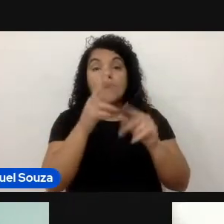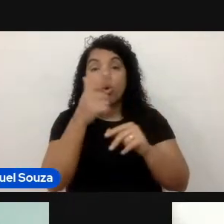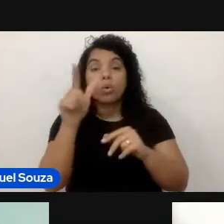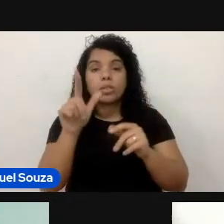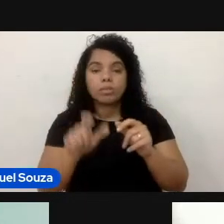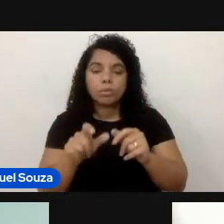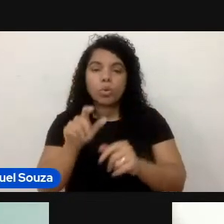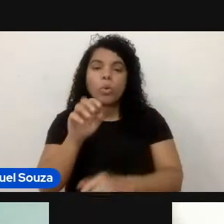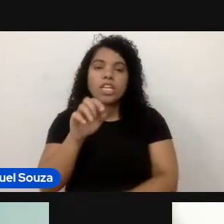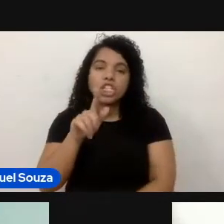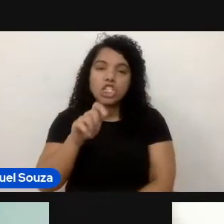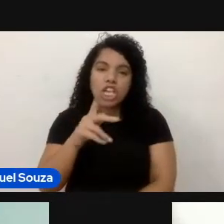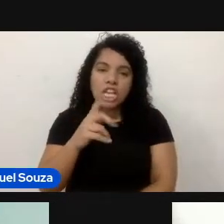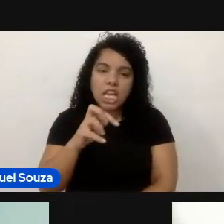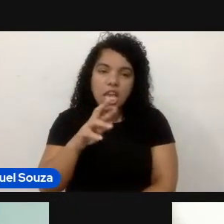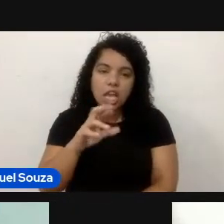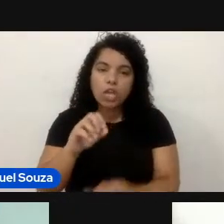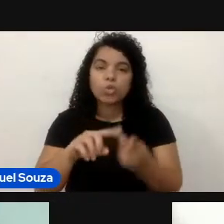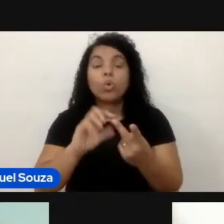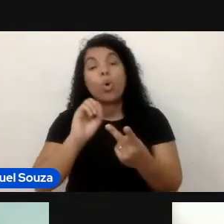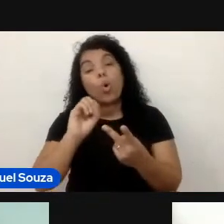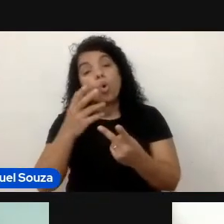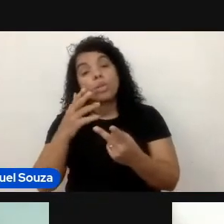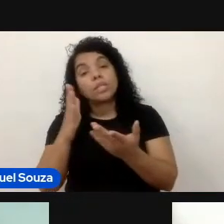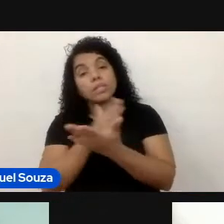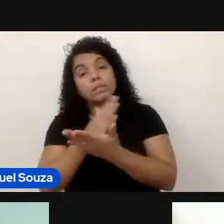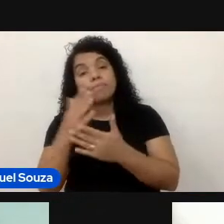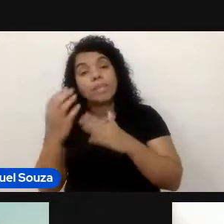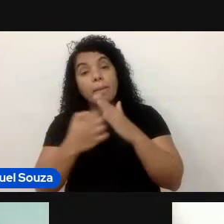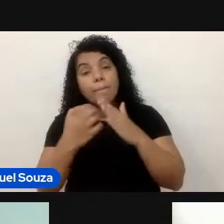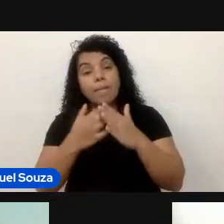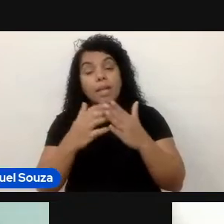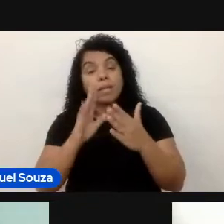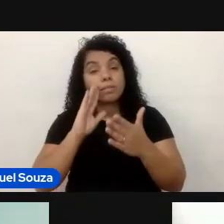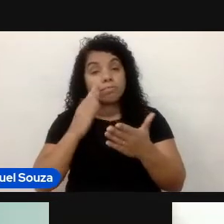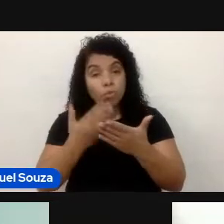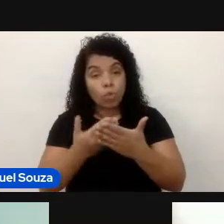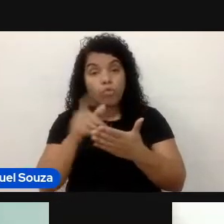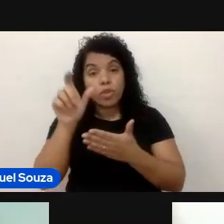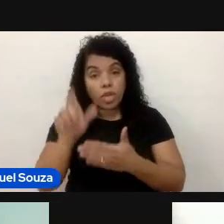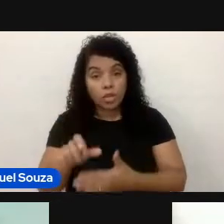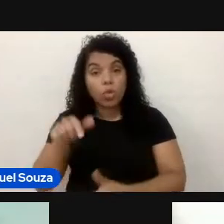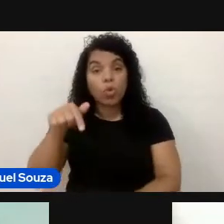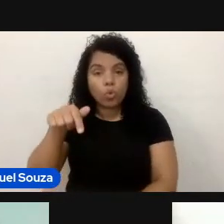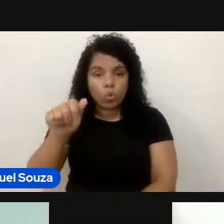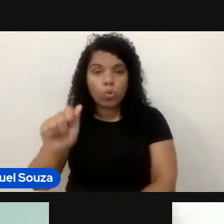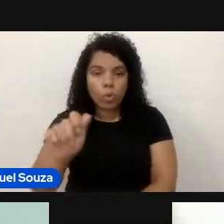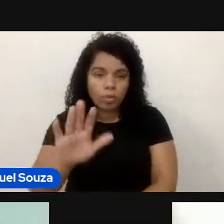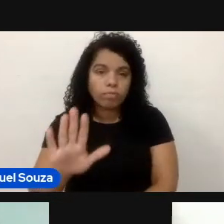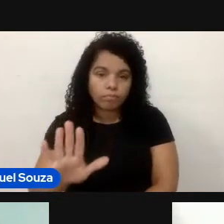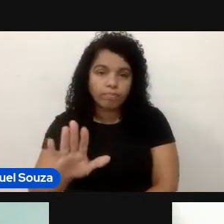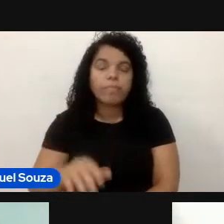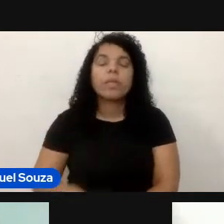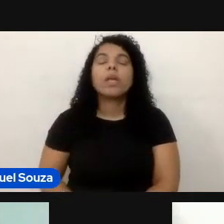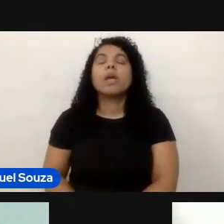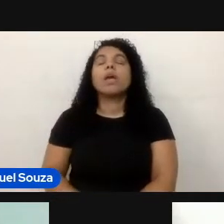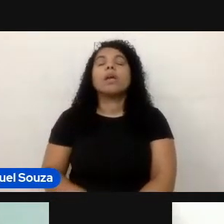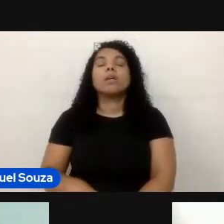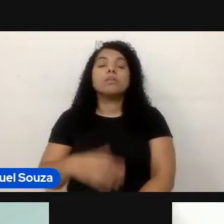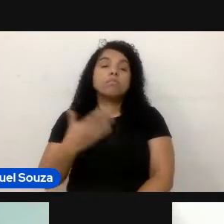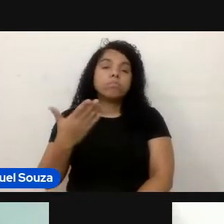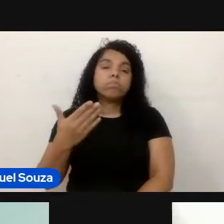Existem outras empresas também que ainda confiam muito no quality assurance e por aí vai. Por